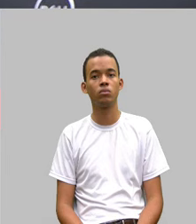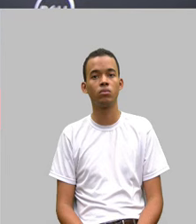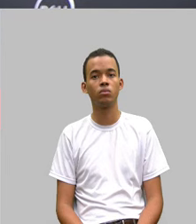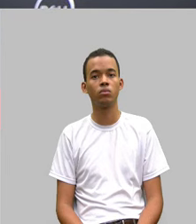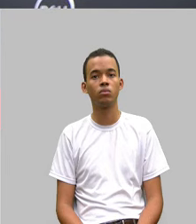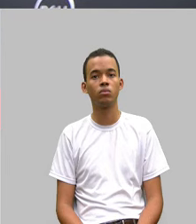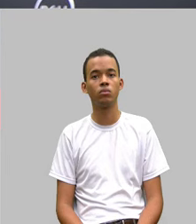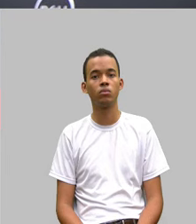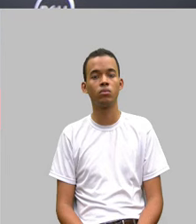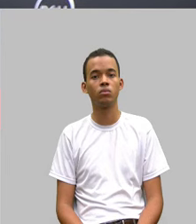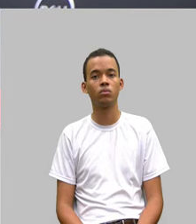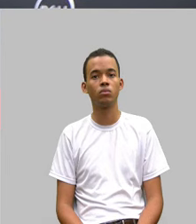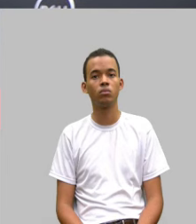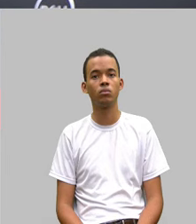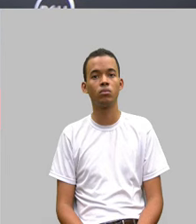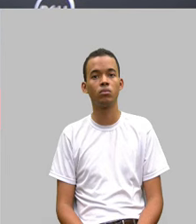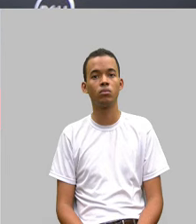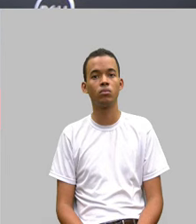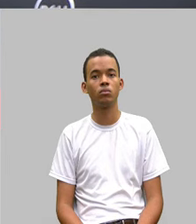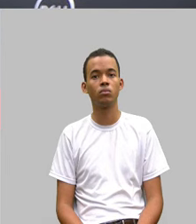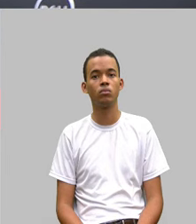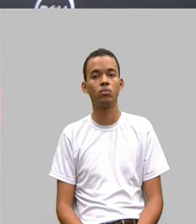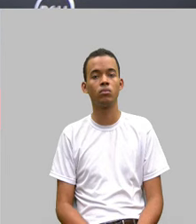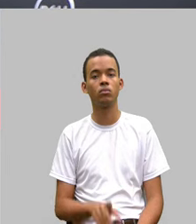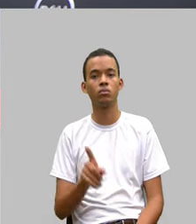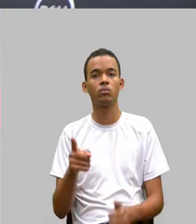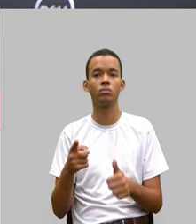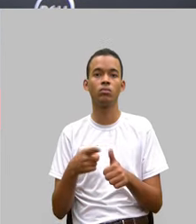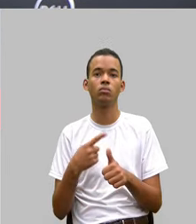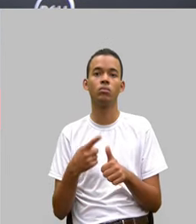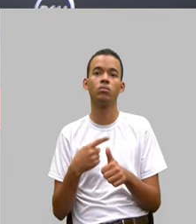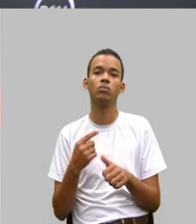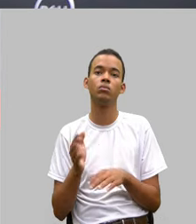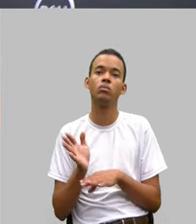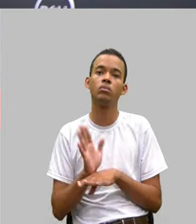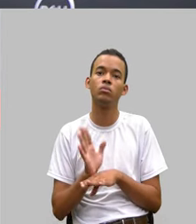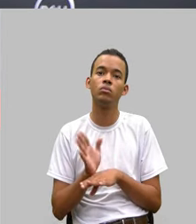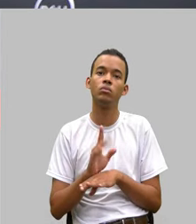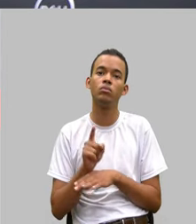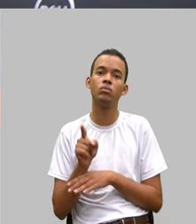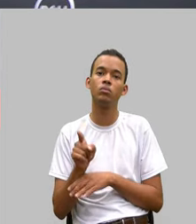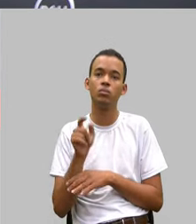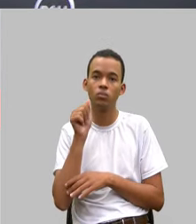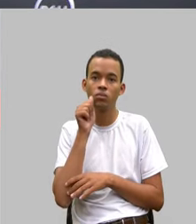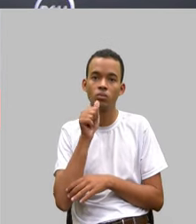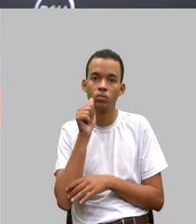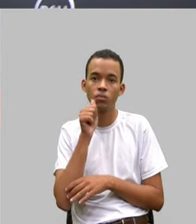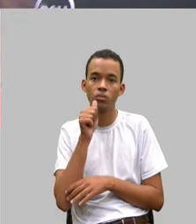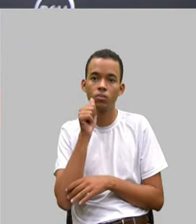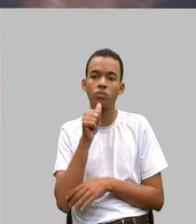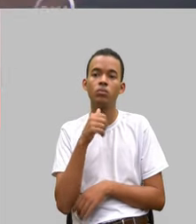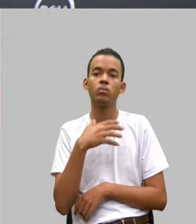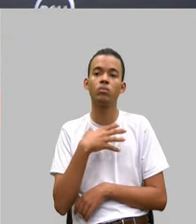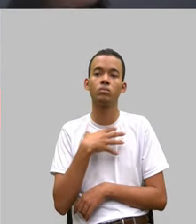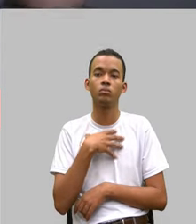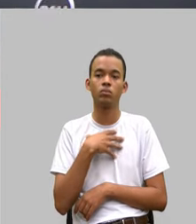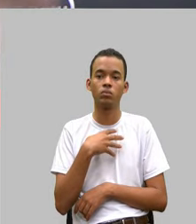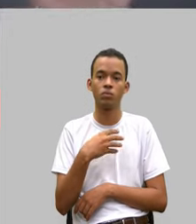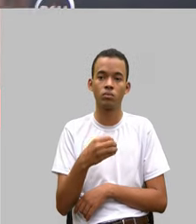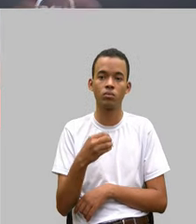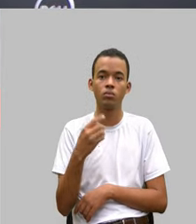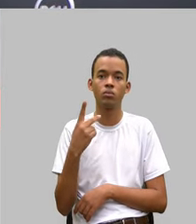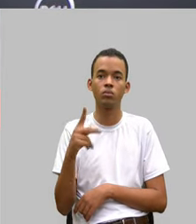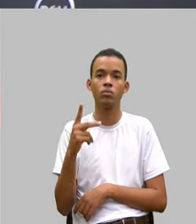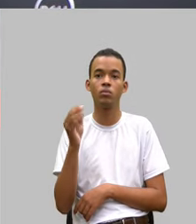Então nesse primeiro vídeo né Eh essa paciente o o filho tentava